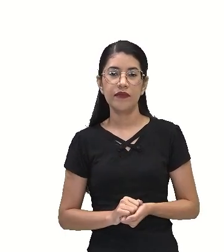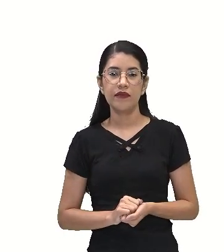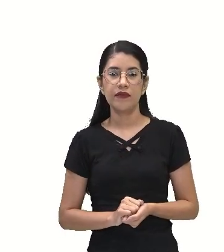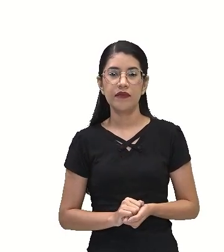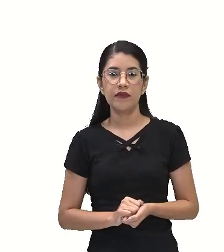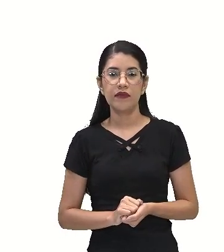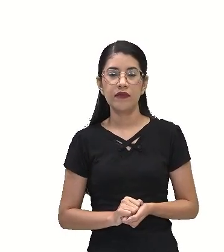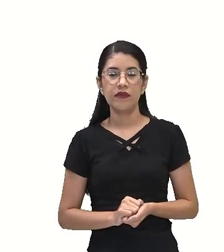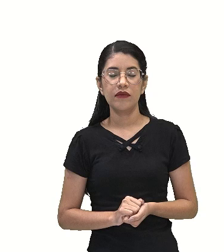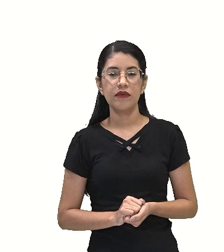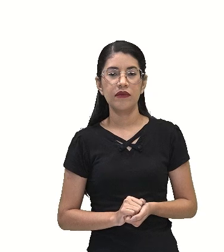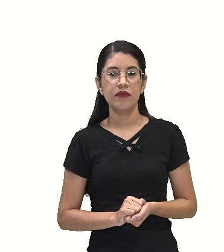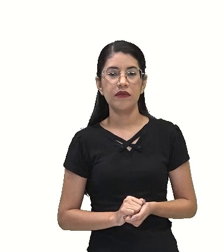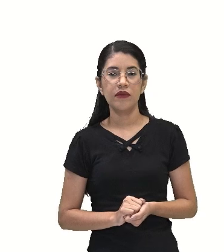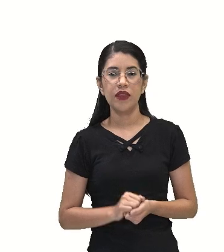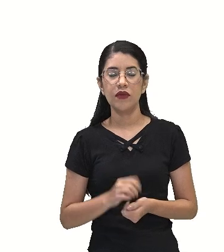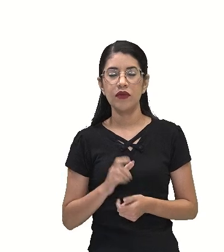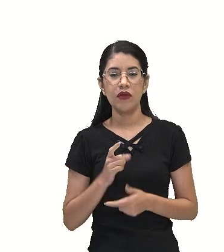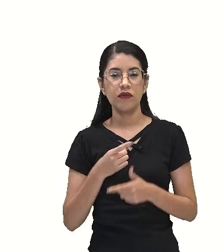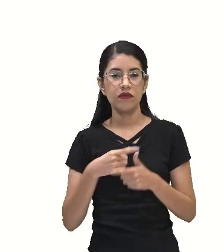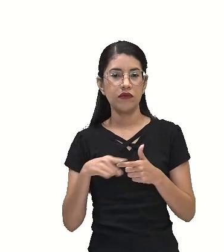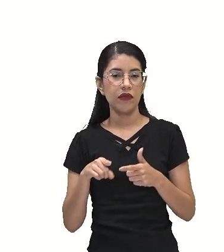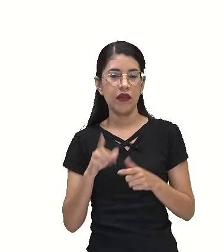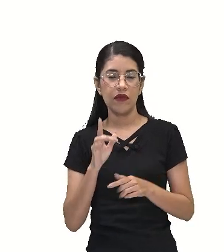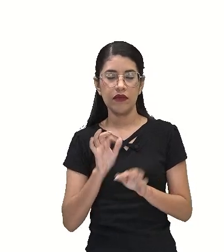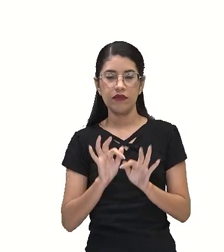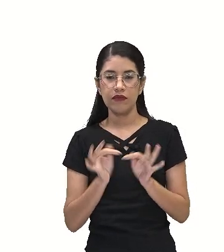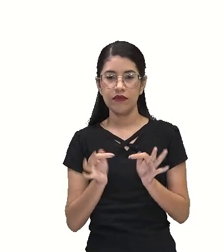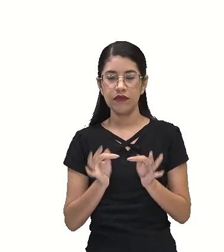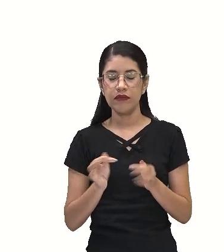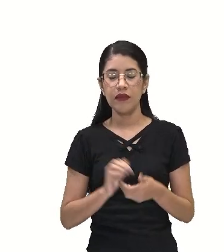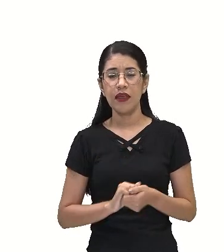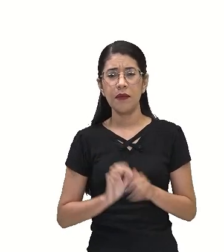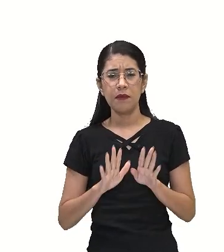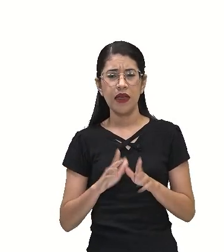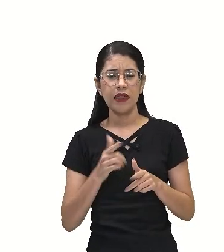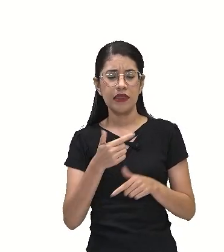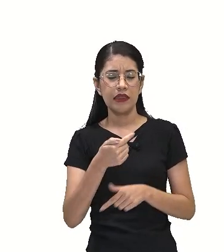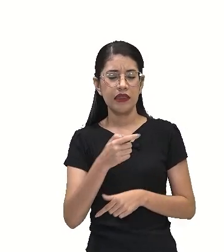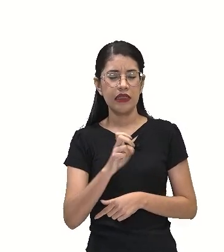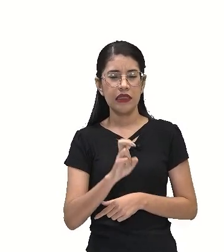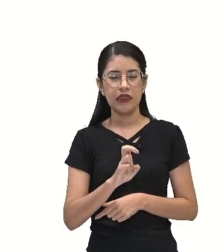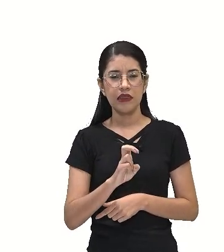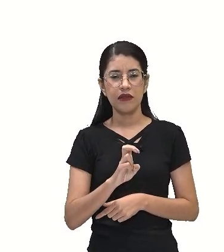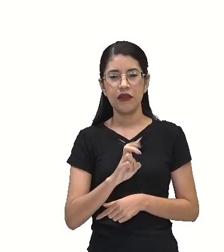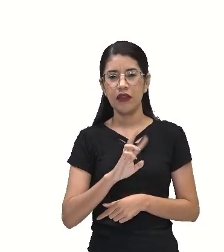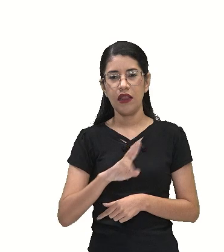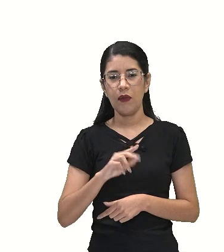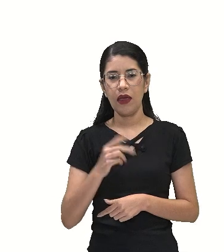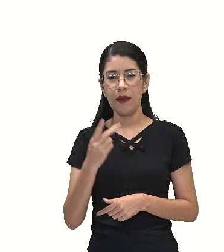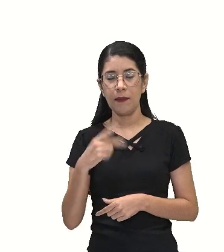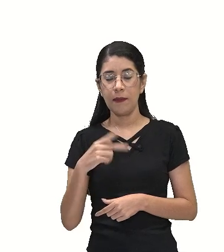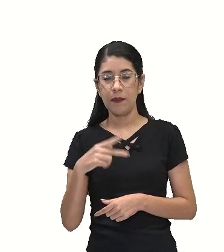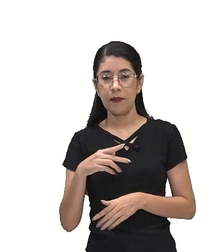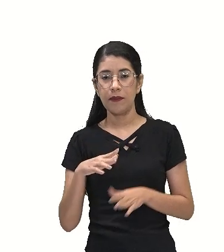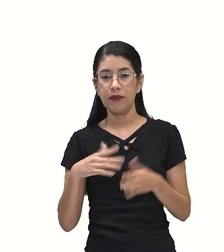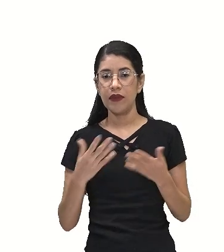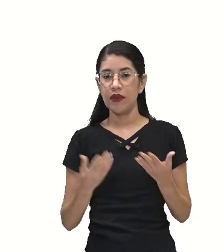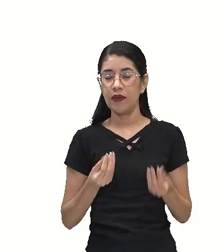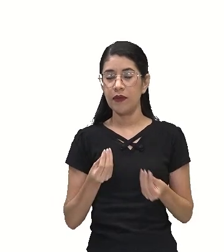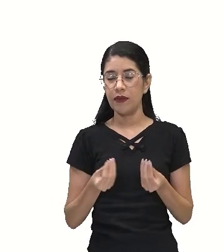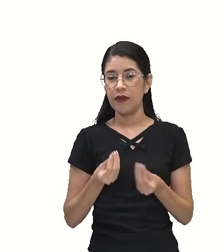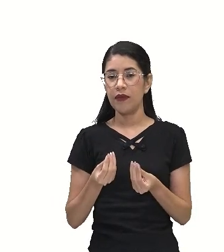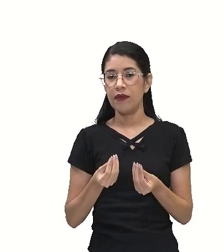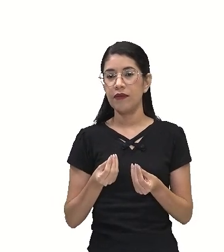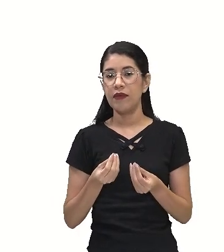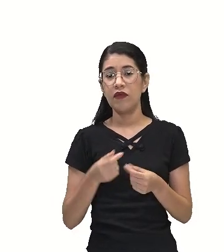gente fazer essa pequena divisão. Professor, 75 não é par. E agora, o que eu faço? Pessoal, você já tem